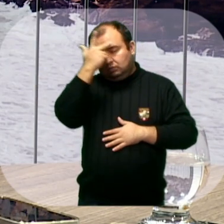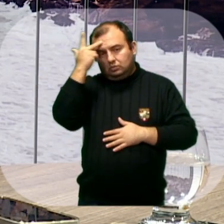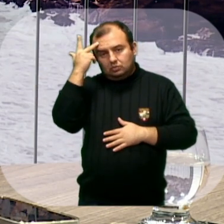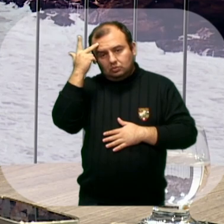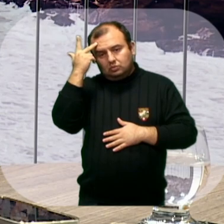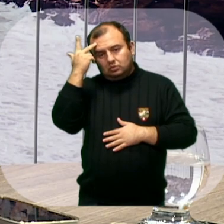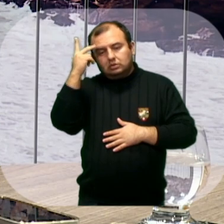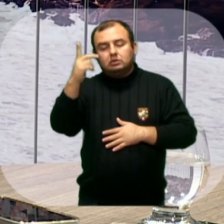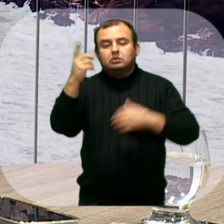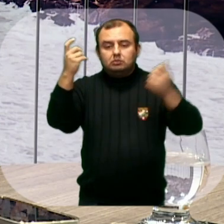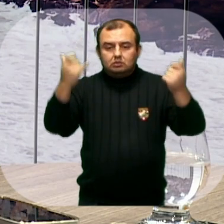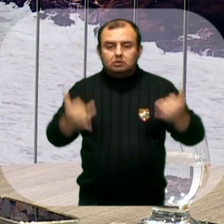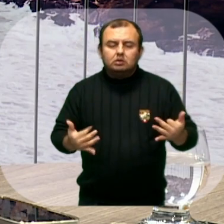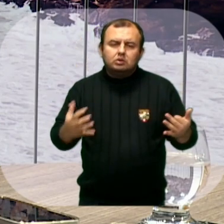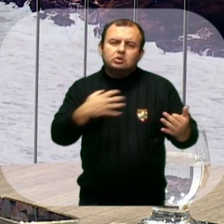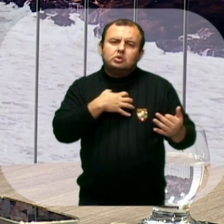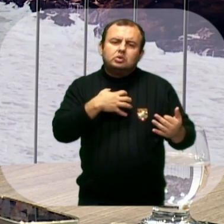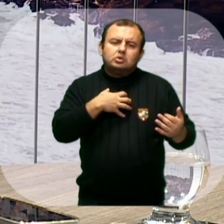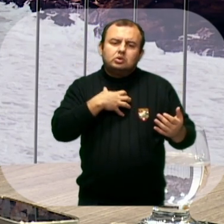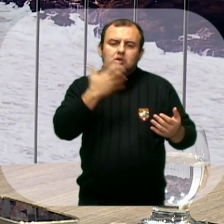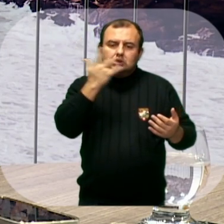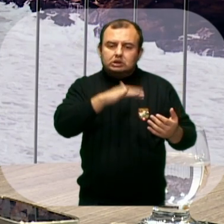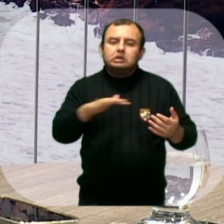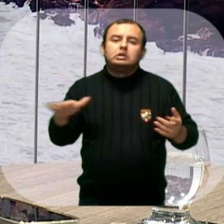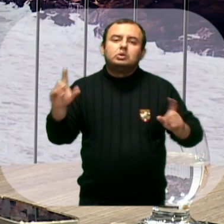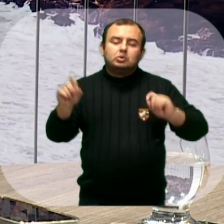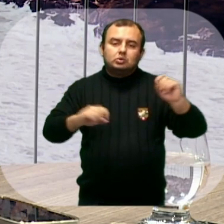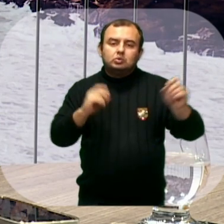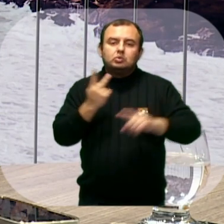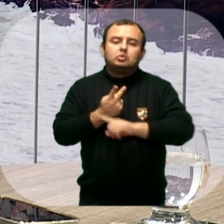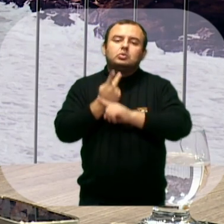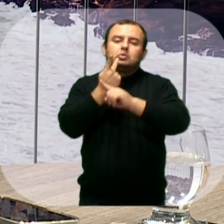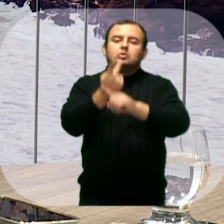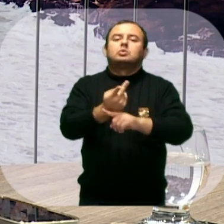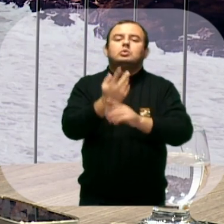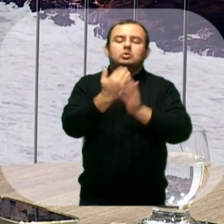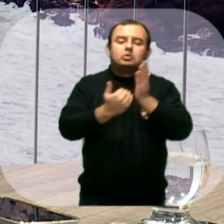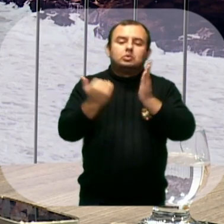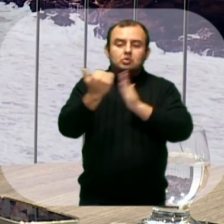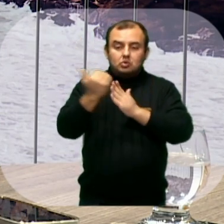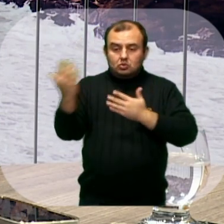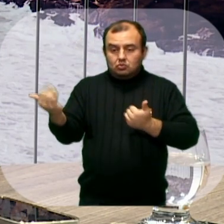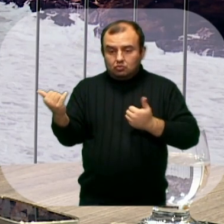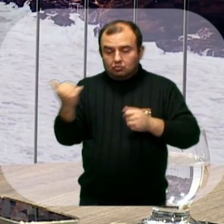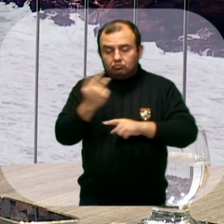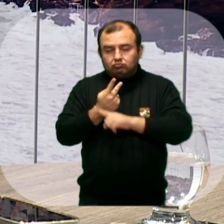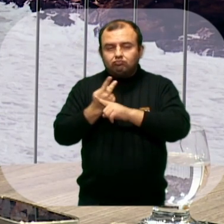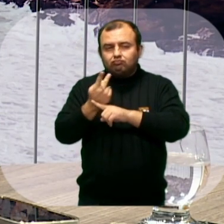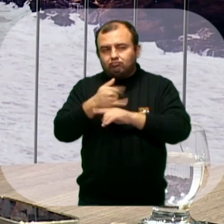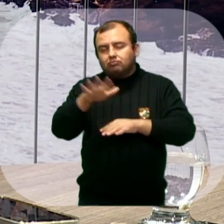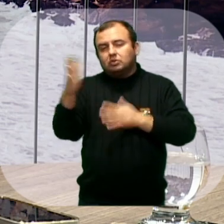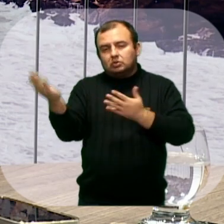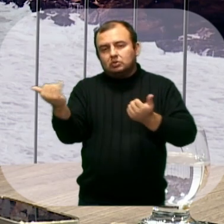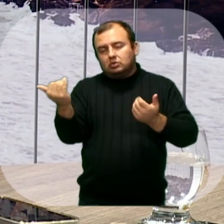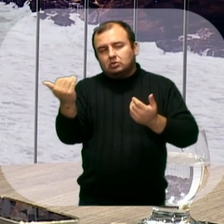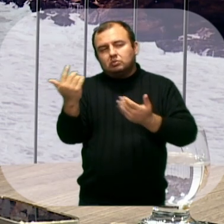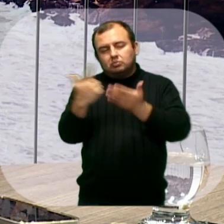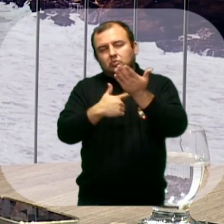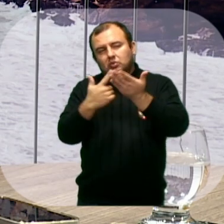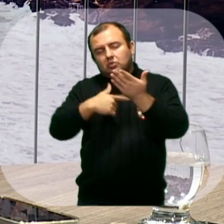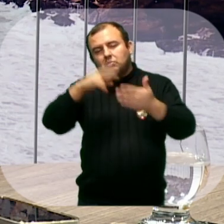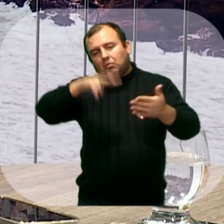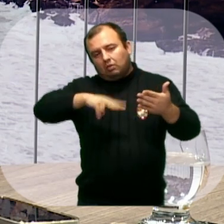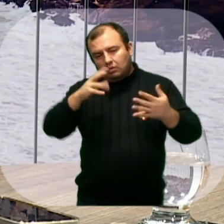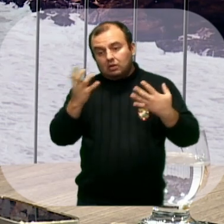isso, né? Então, eu estou sentindo que as crianças estão buscando mais, os jovens estão buscando mais. E